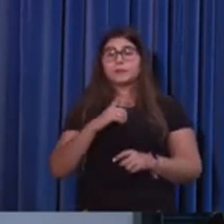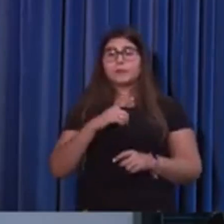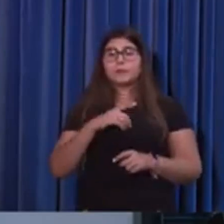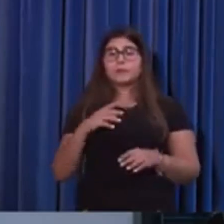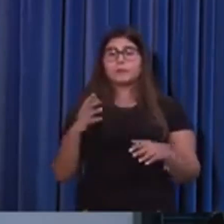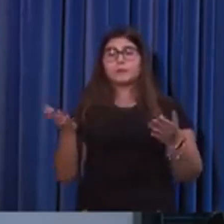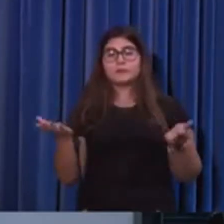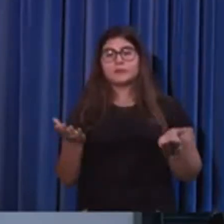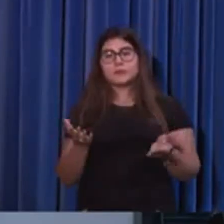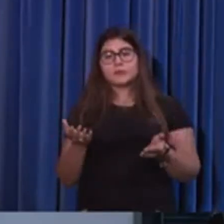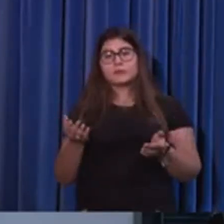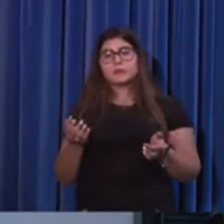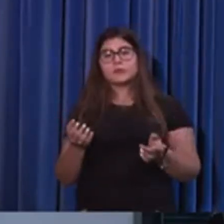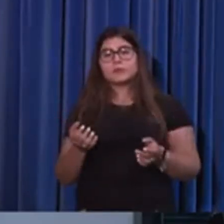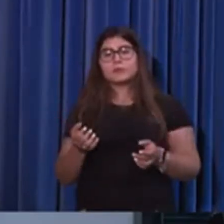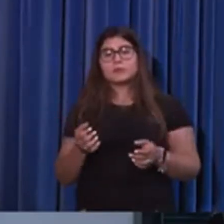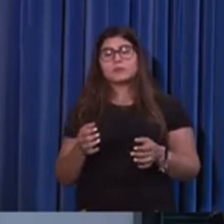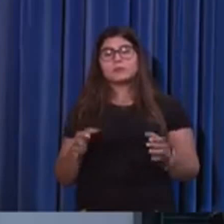ali conosco.